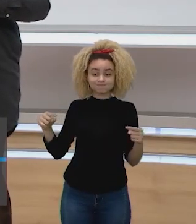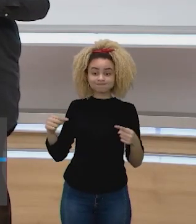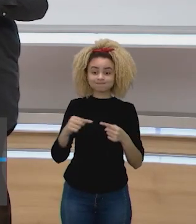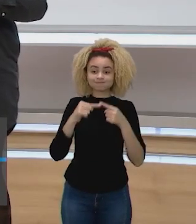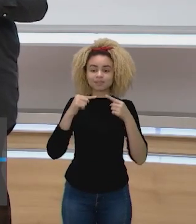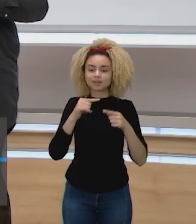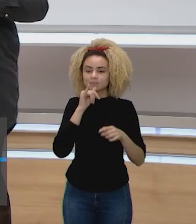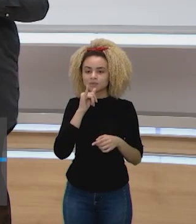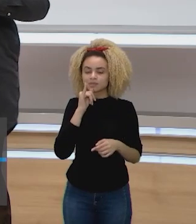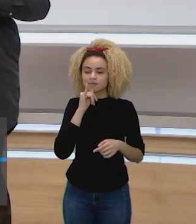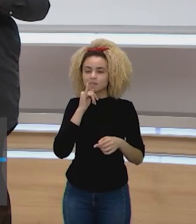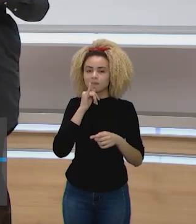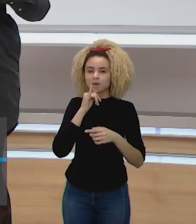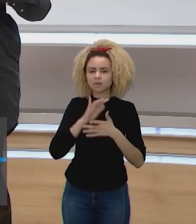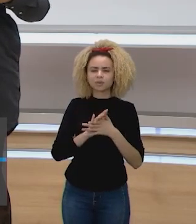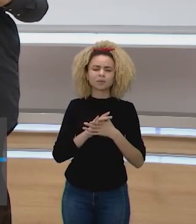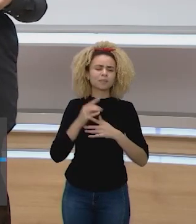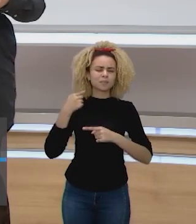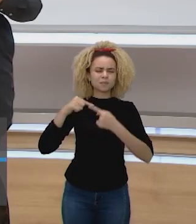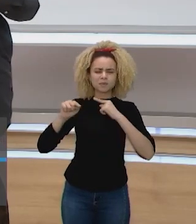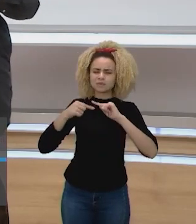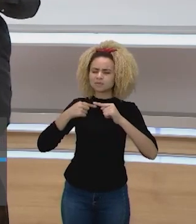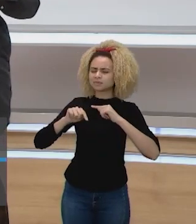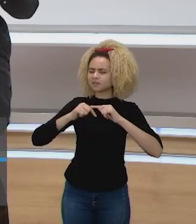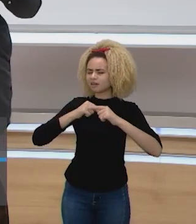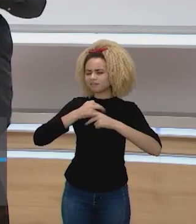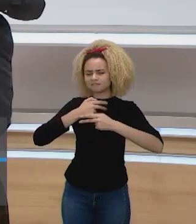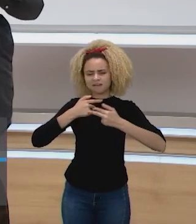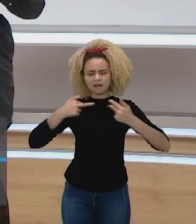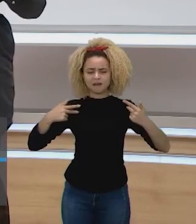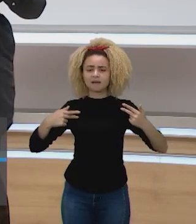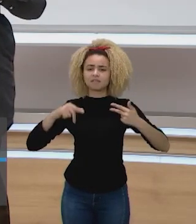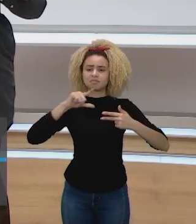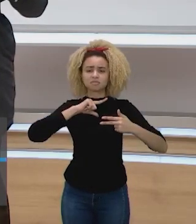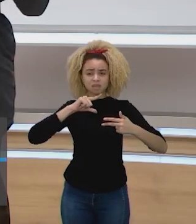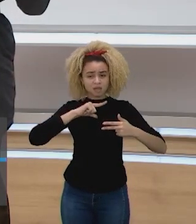Como, né, na questão de várias músicas aí. A gente tem